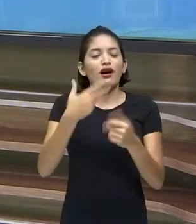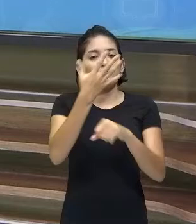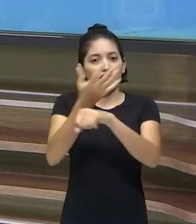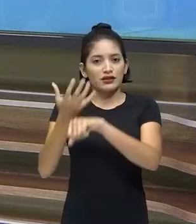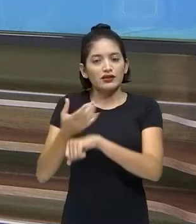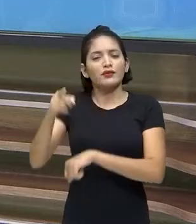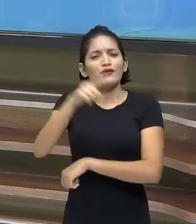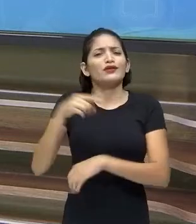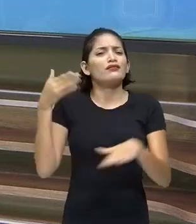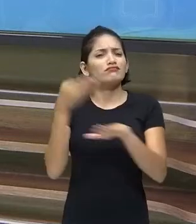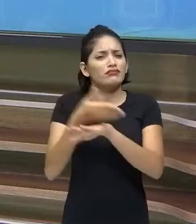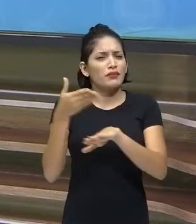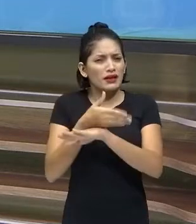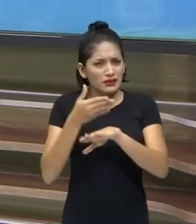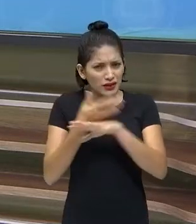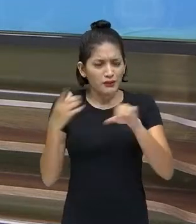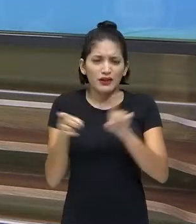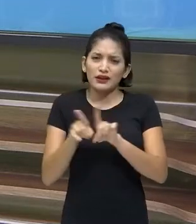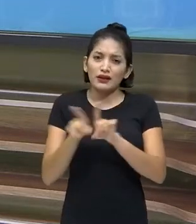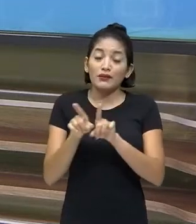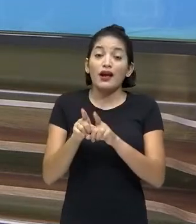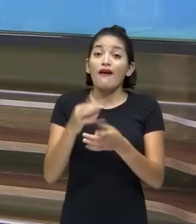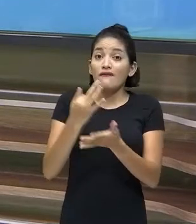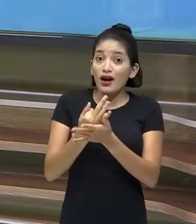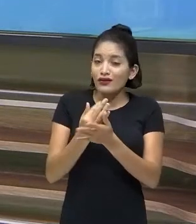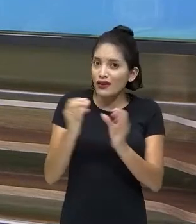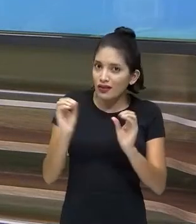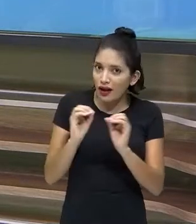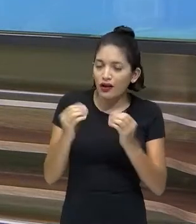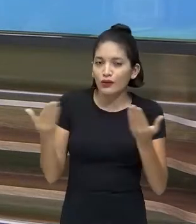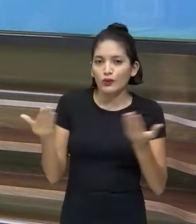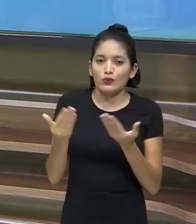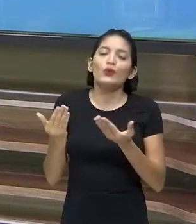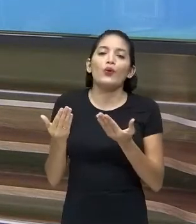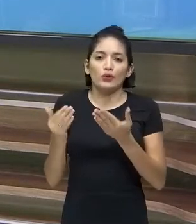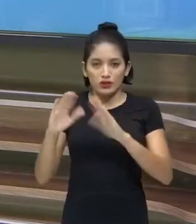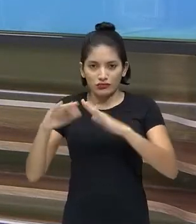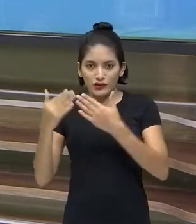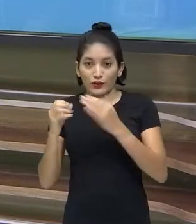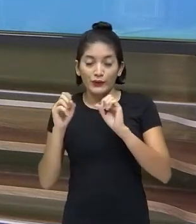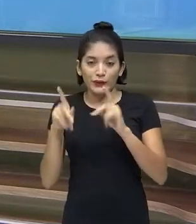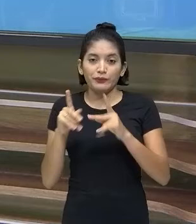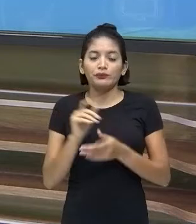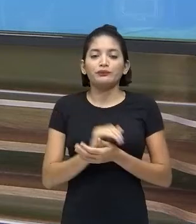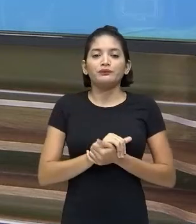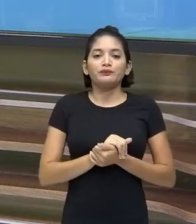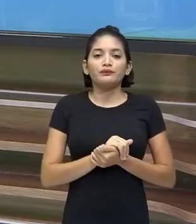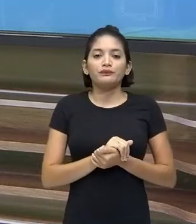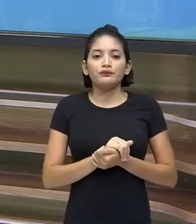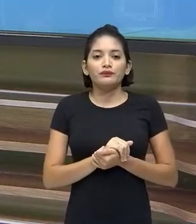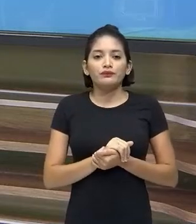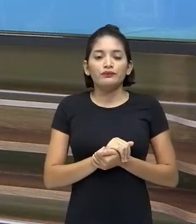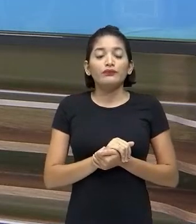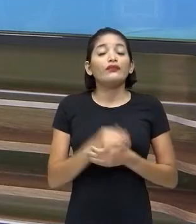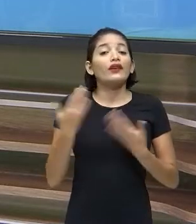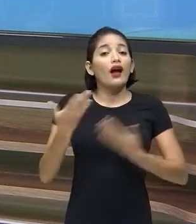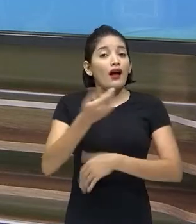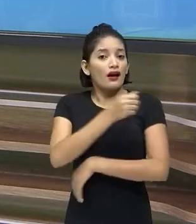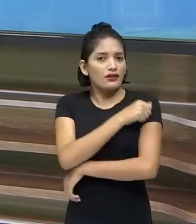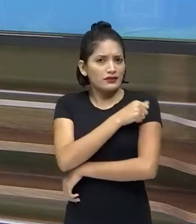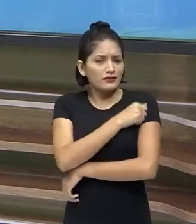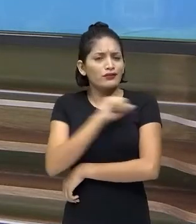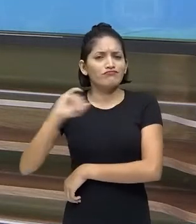vão lá, participem do SADEAM, não faltem as aulas de hoje nas suas escolas presenciais, tá bom? Então, para aqueles alunos que estão